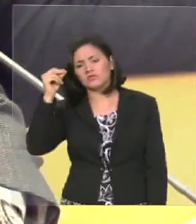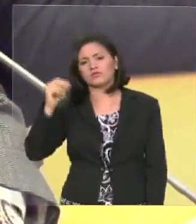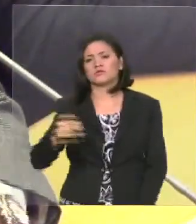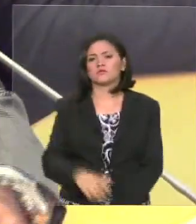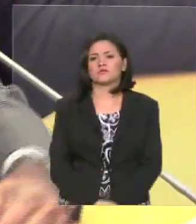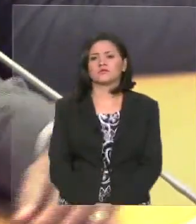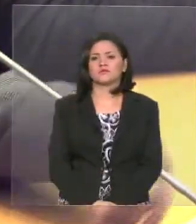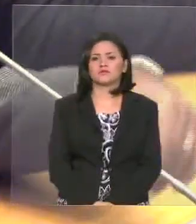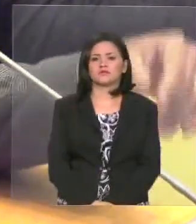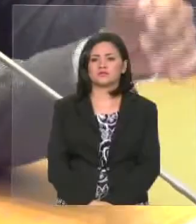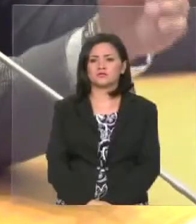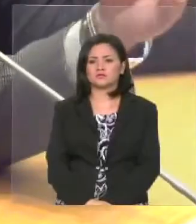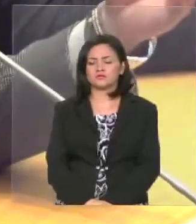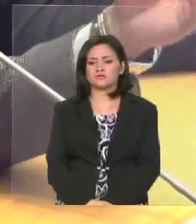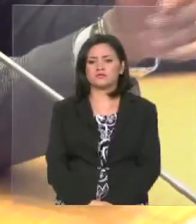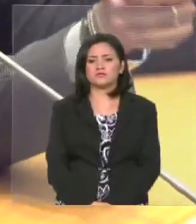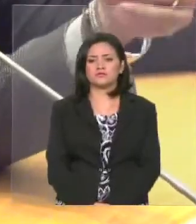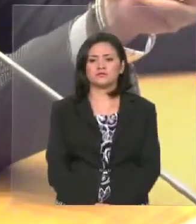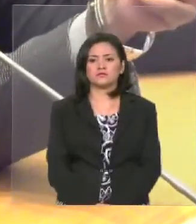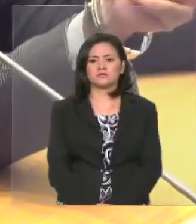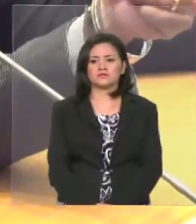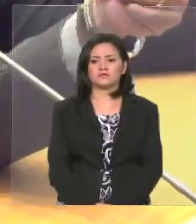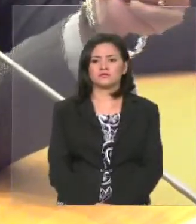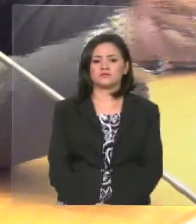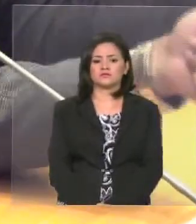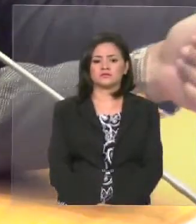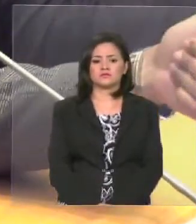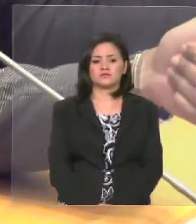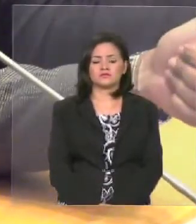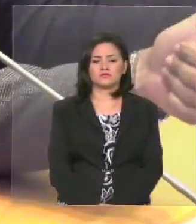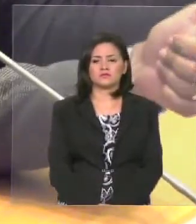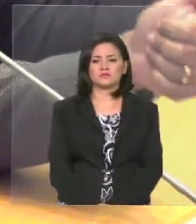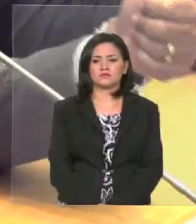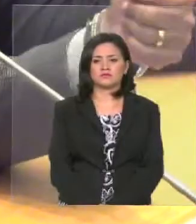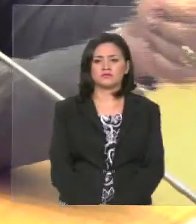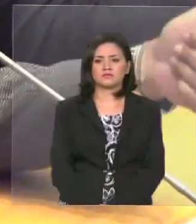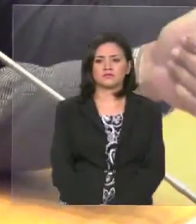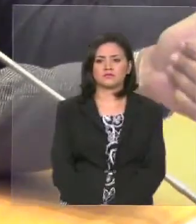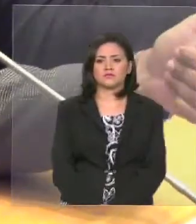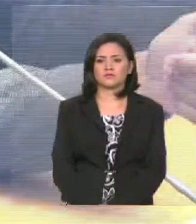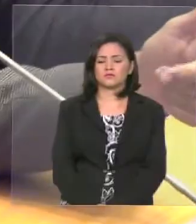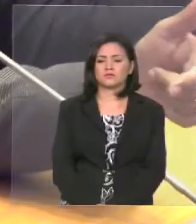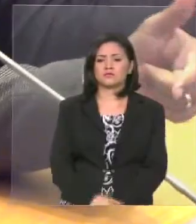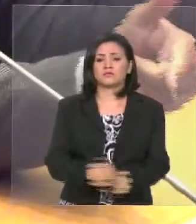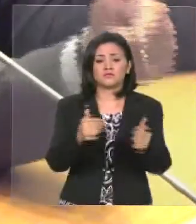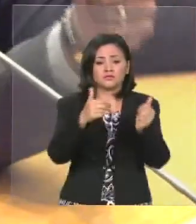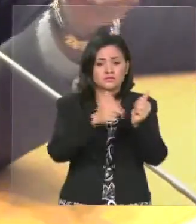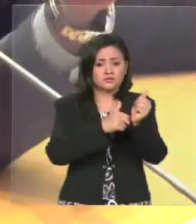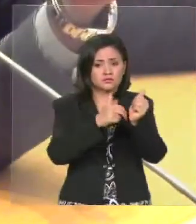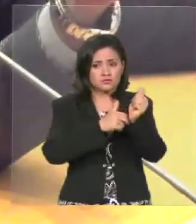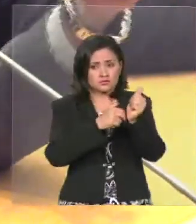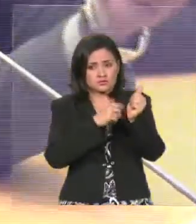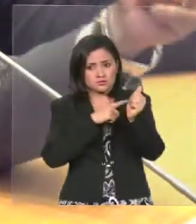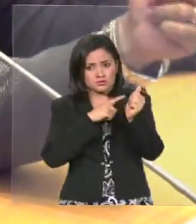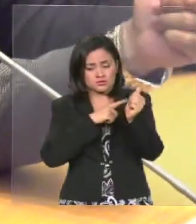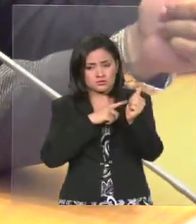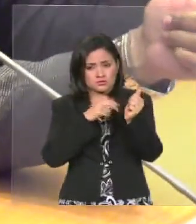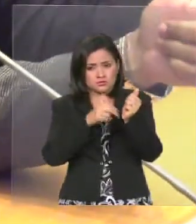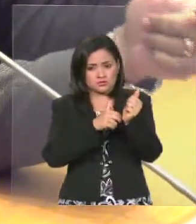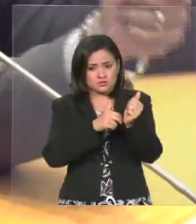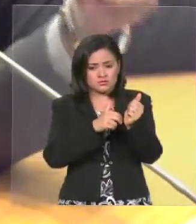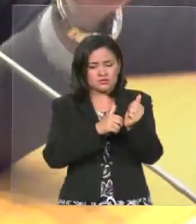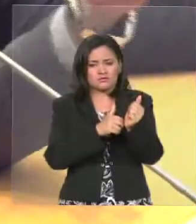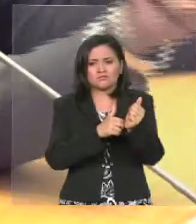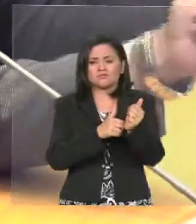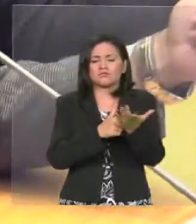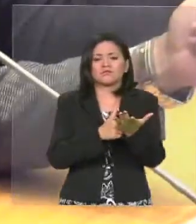até de... Teve seu sigilo fiscal quebrado, teve a Procuradoria do